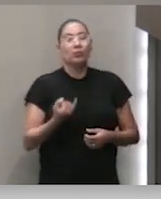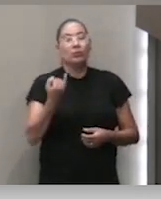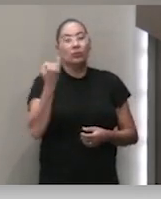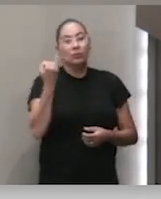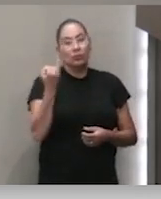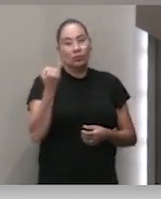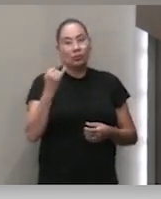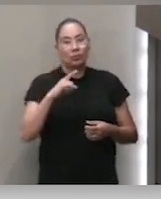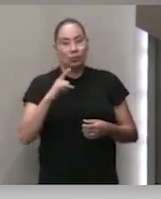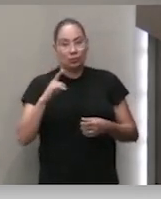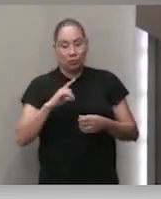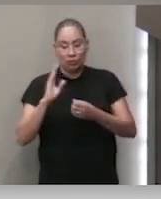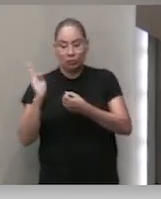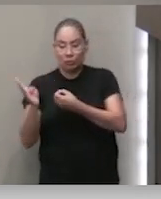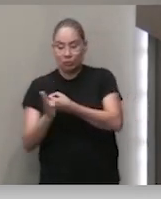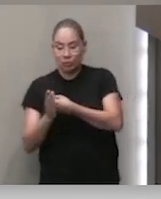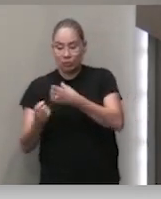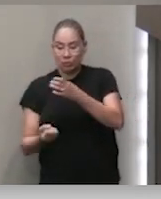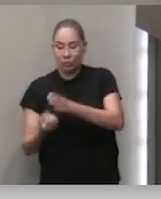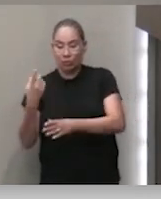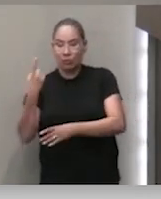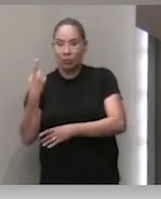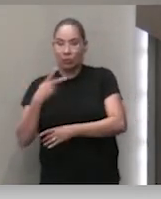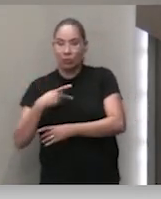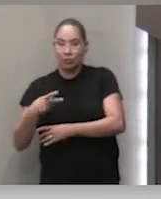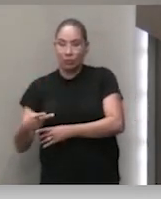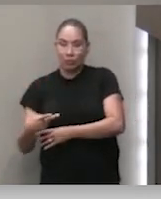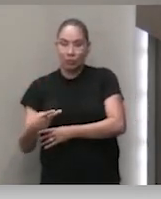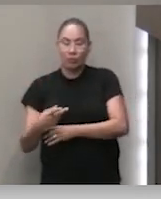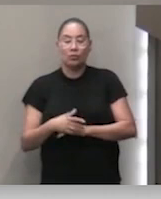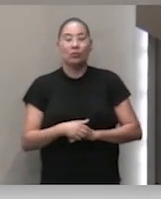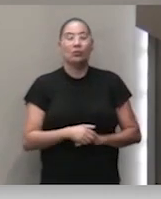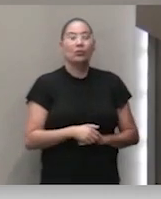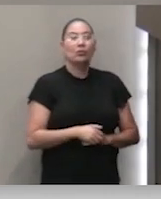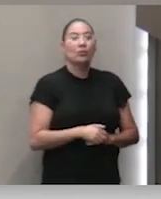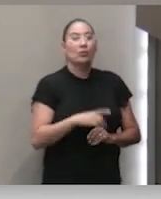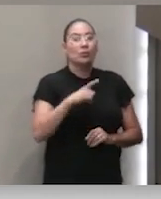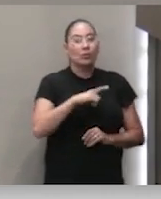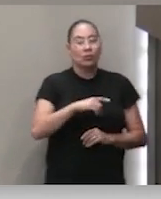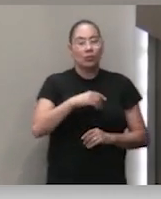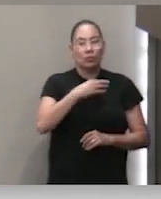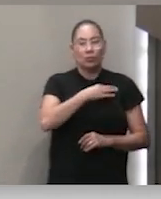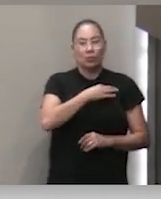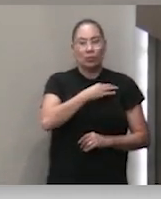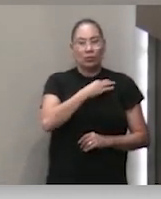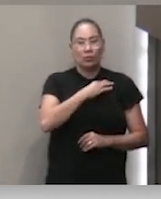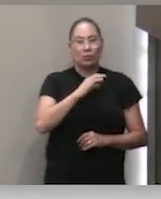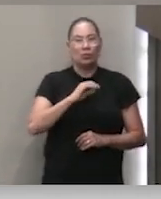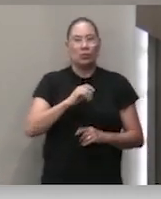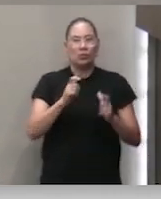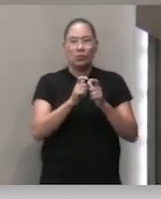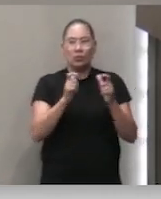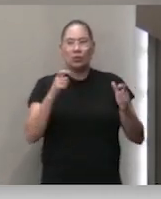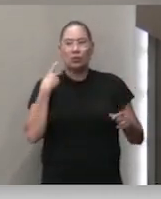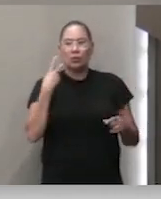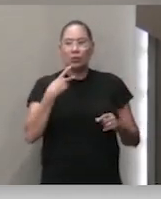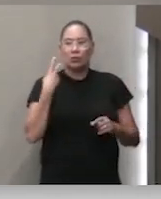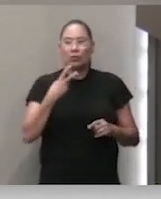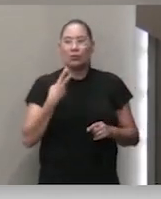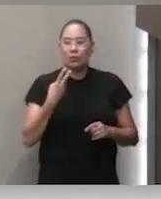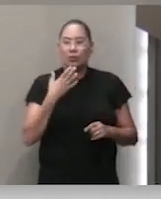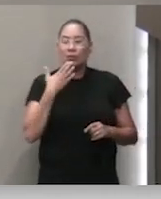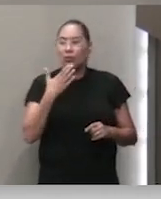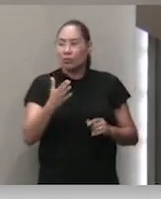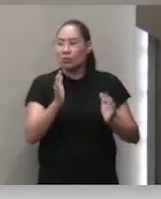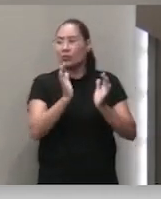em todas as comunidades aí um presidente de bairro atuante, né? Temos candidatos aqui nos bairros da maioria dos vereadores, então eu peço também aos